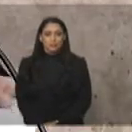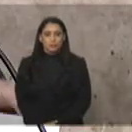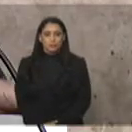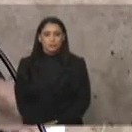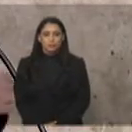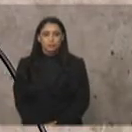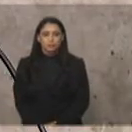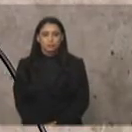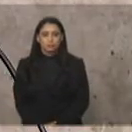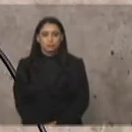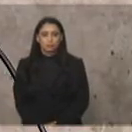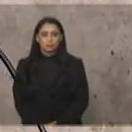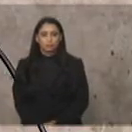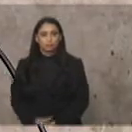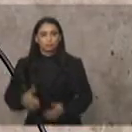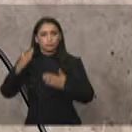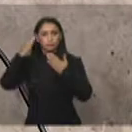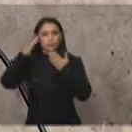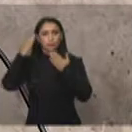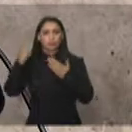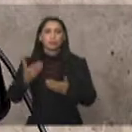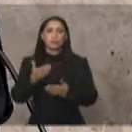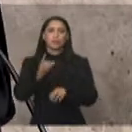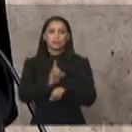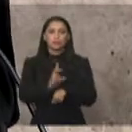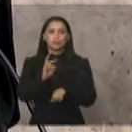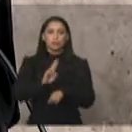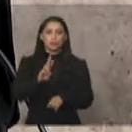Muito obrigado, doutor Rafael Augusto Ferreira.